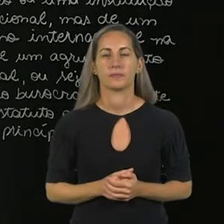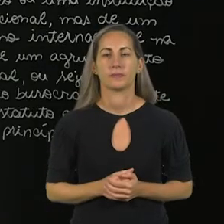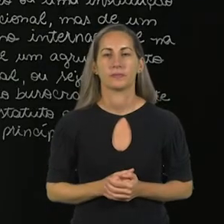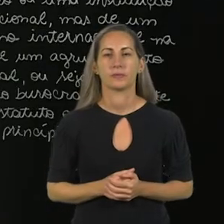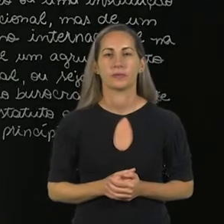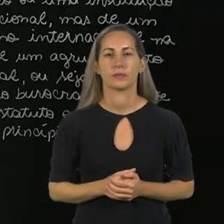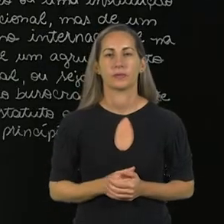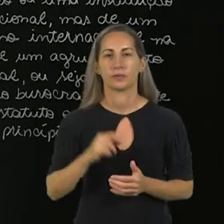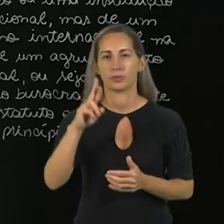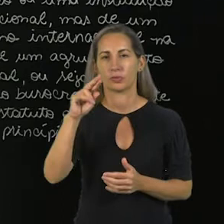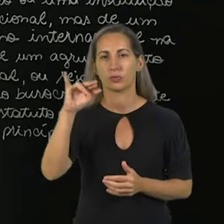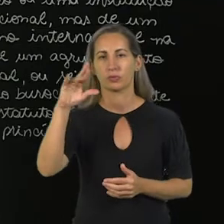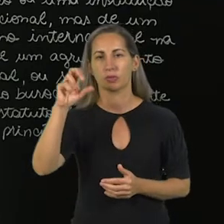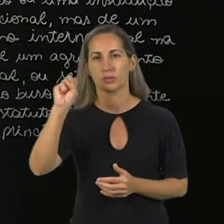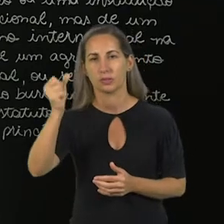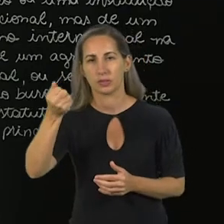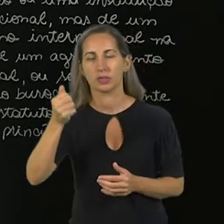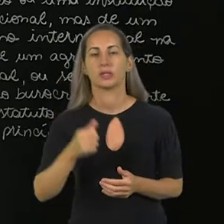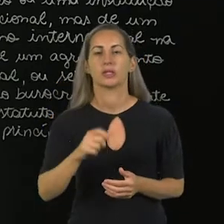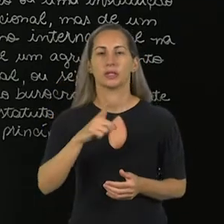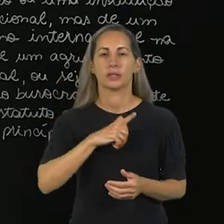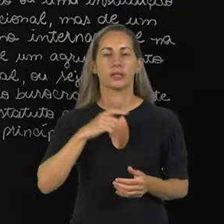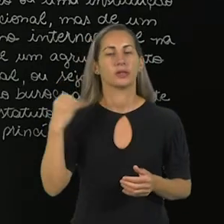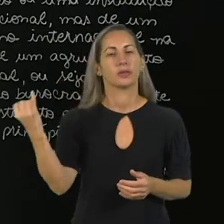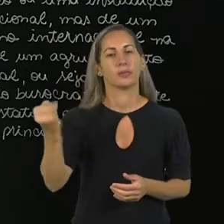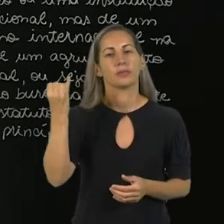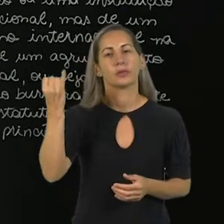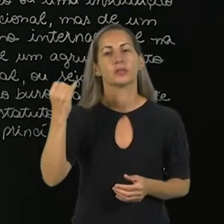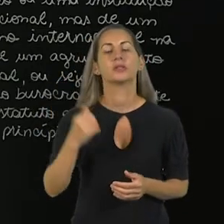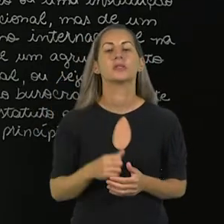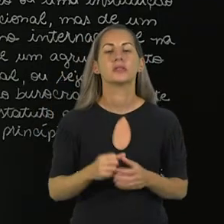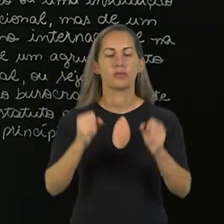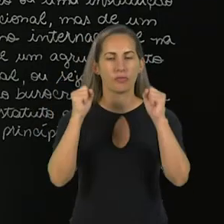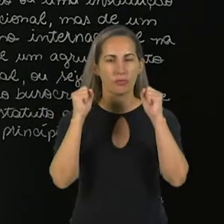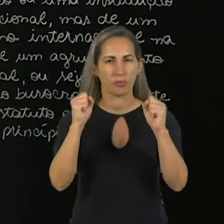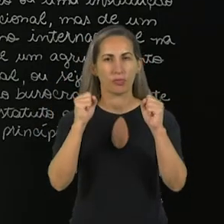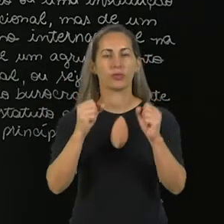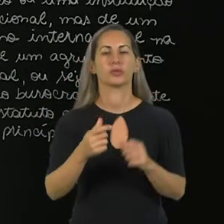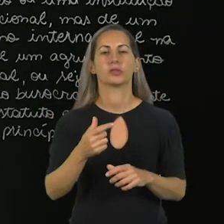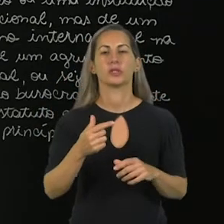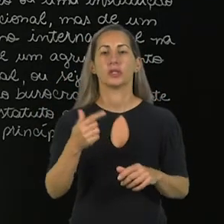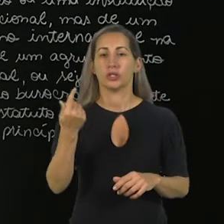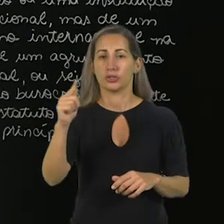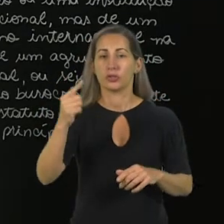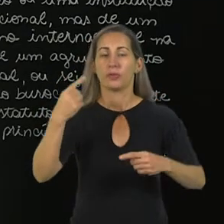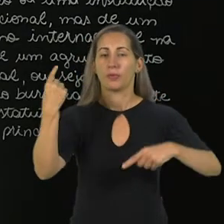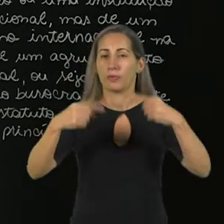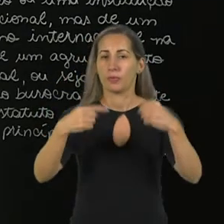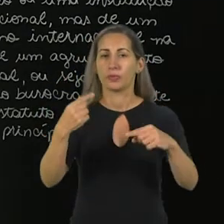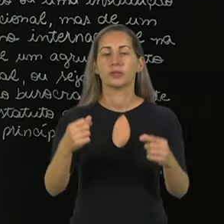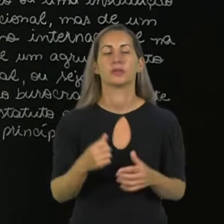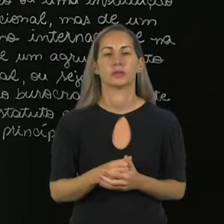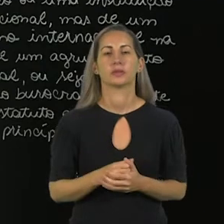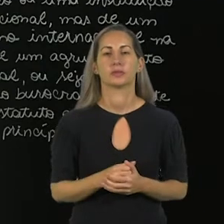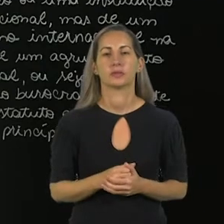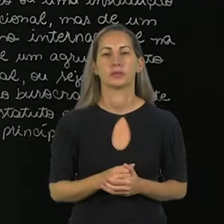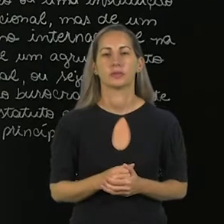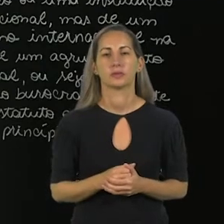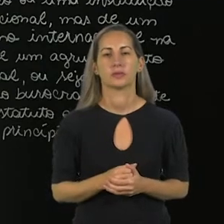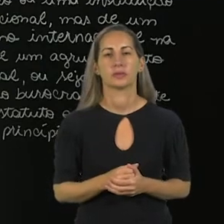maneira, então, a Rússia, por ter uma importância muito forte nas questões geopolíticas, ela acaba